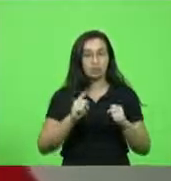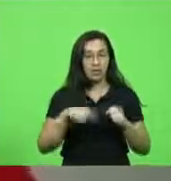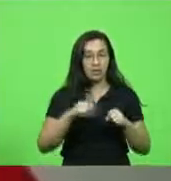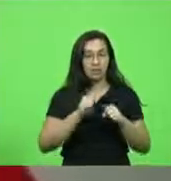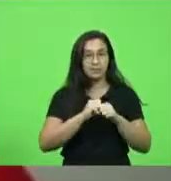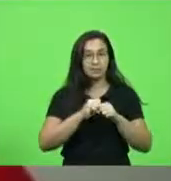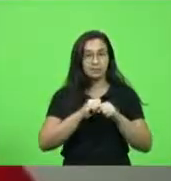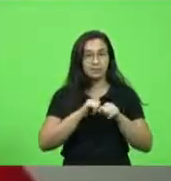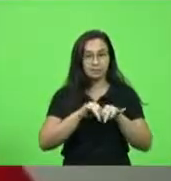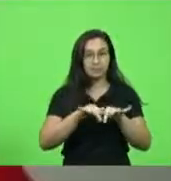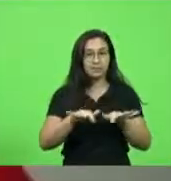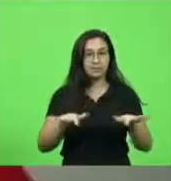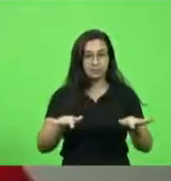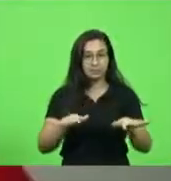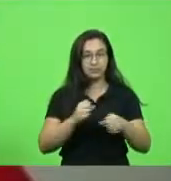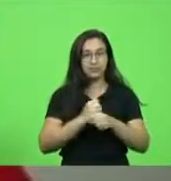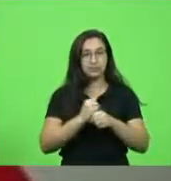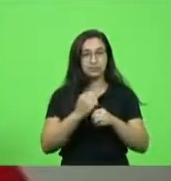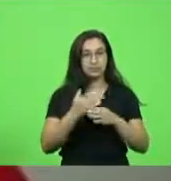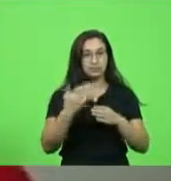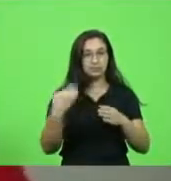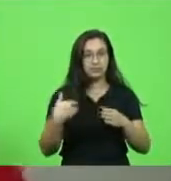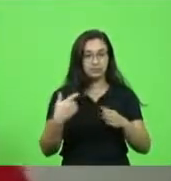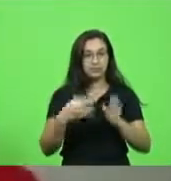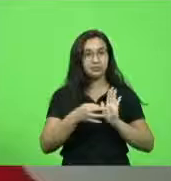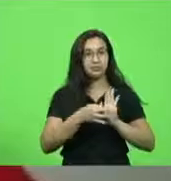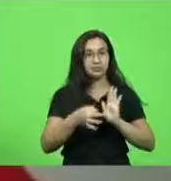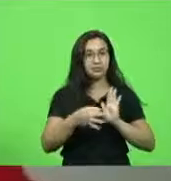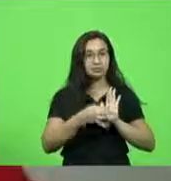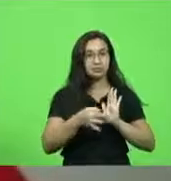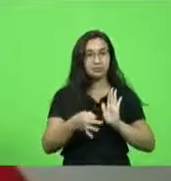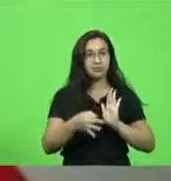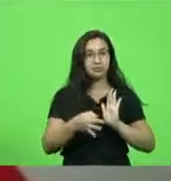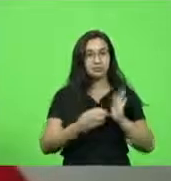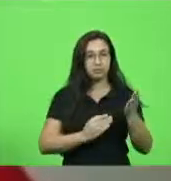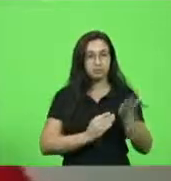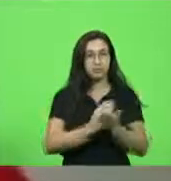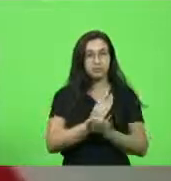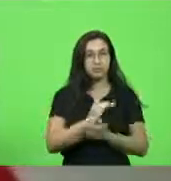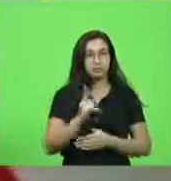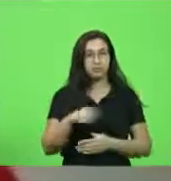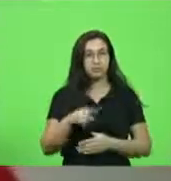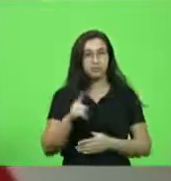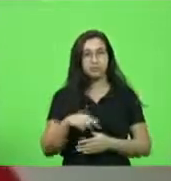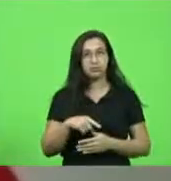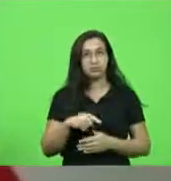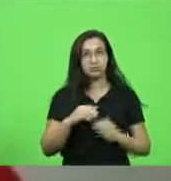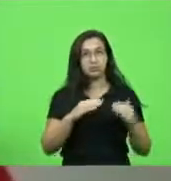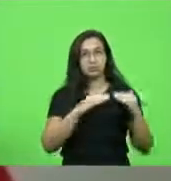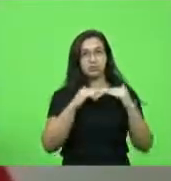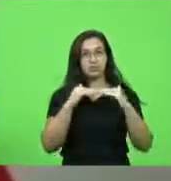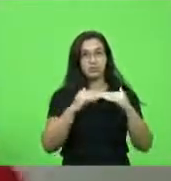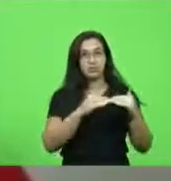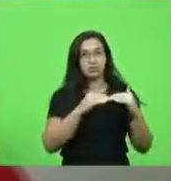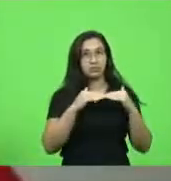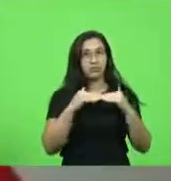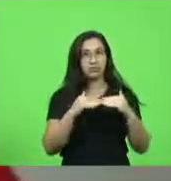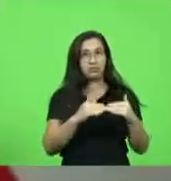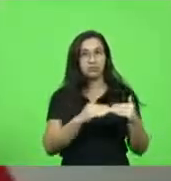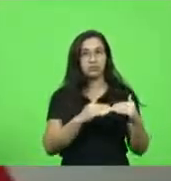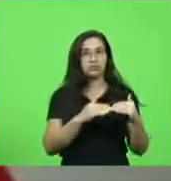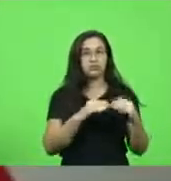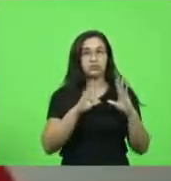ano passado, eu apresentei um parecer que foi aprovado por unanimidade